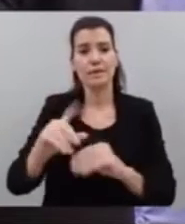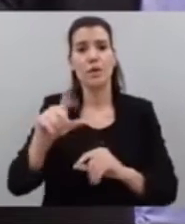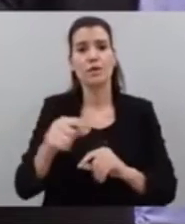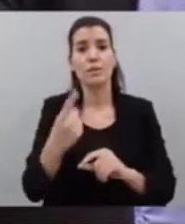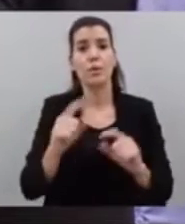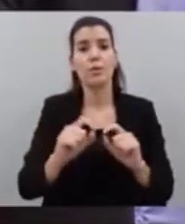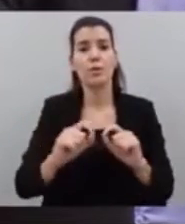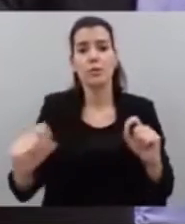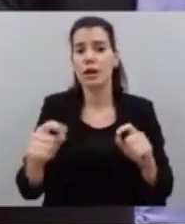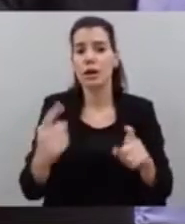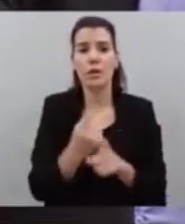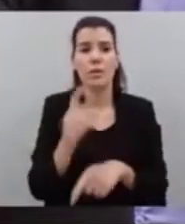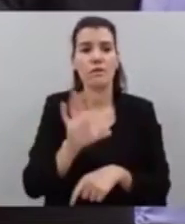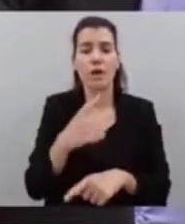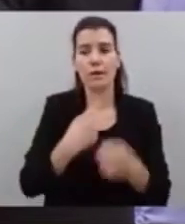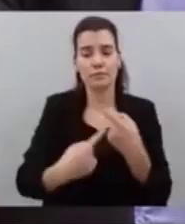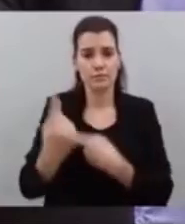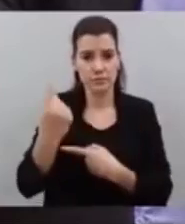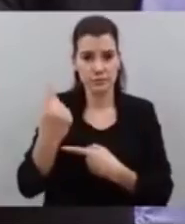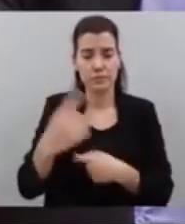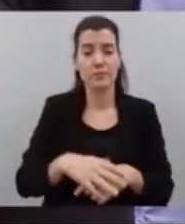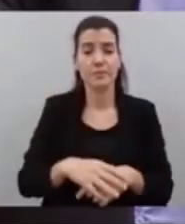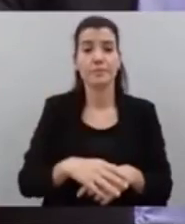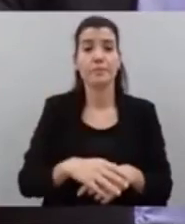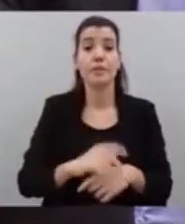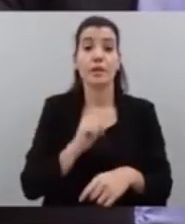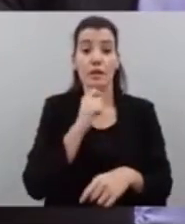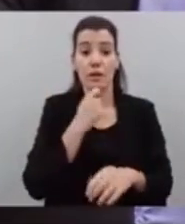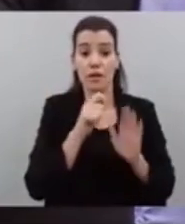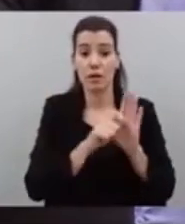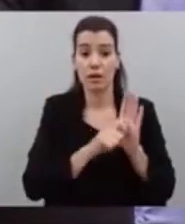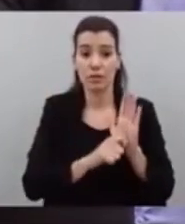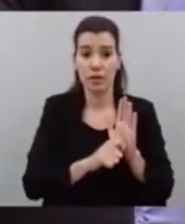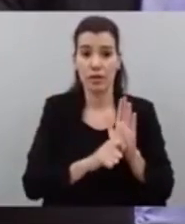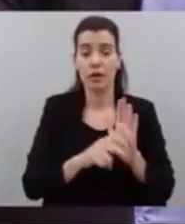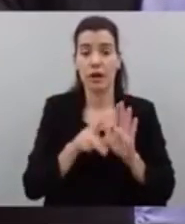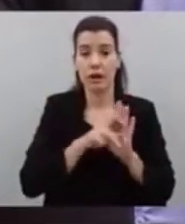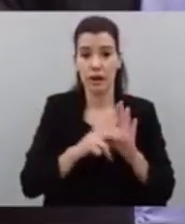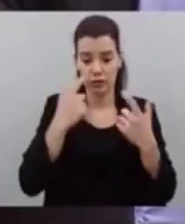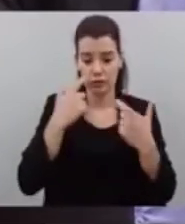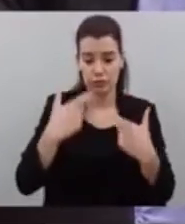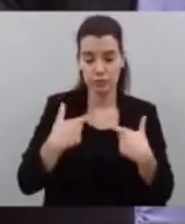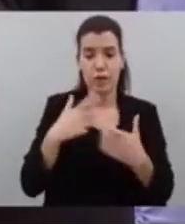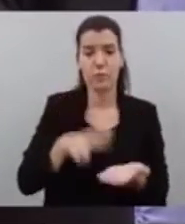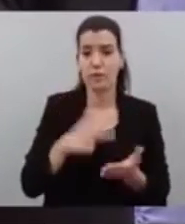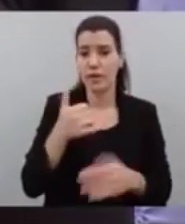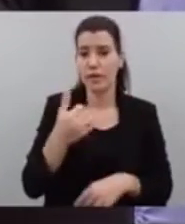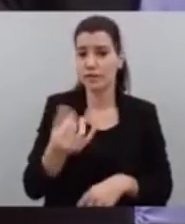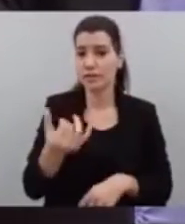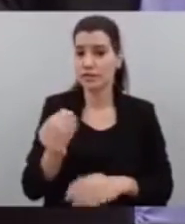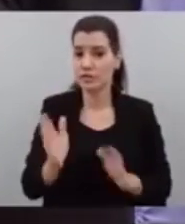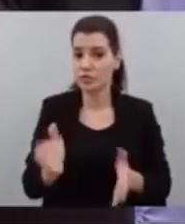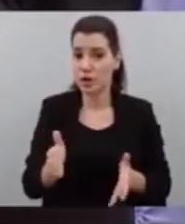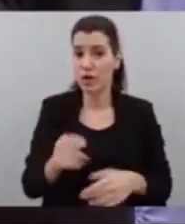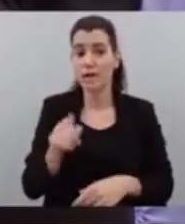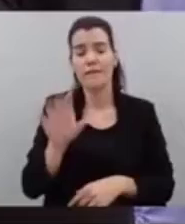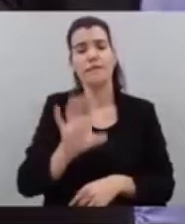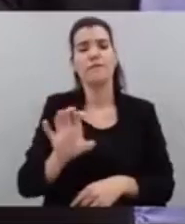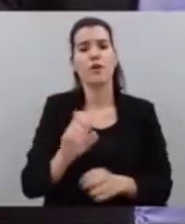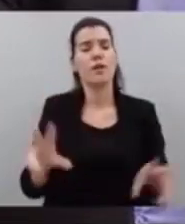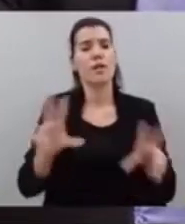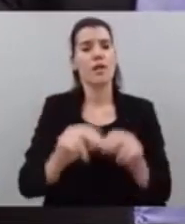Importa acrescentar que o código de ética e conduta já foi aprovado no ano 2020. E esta é uma nova forma de olhar o